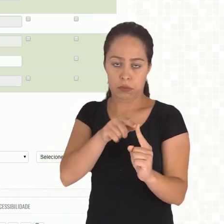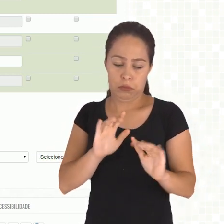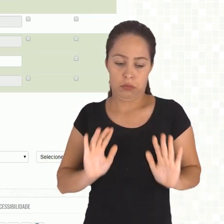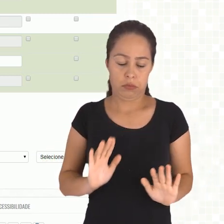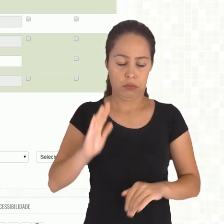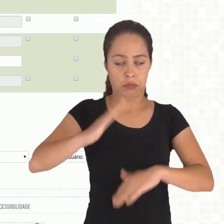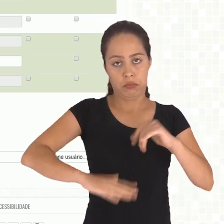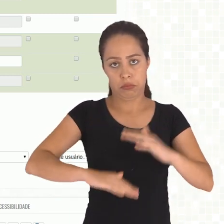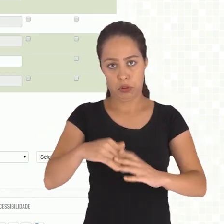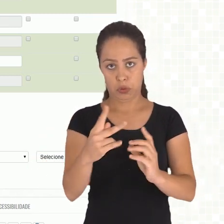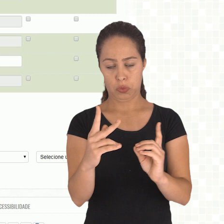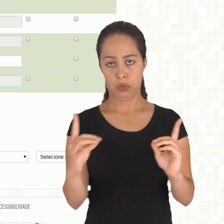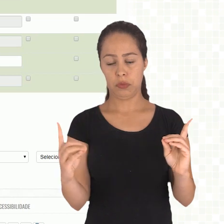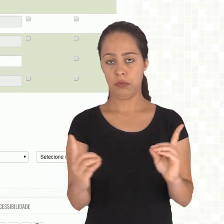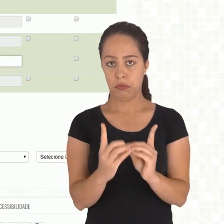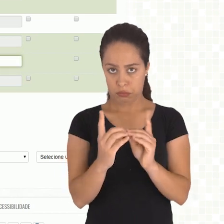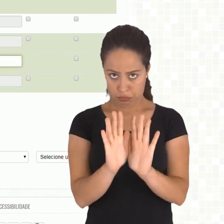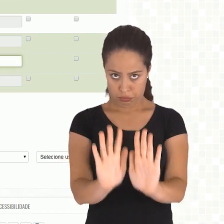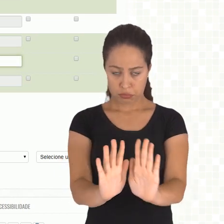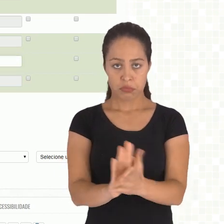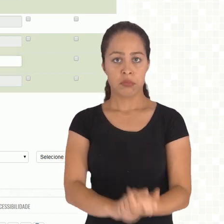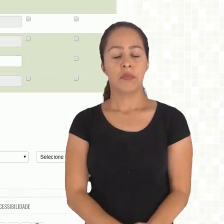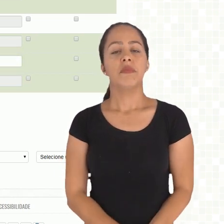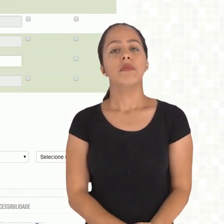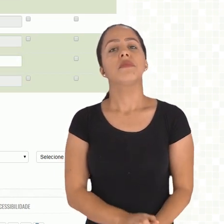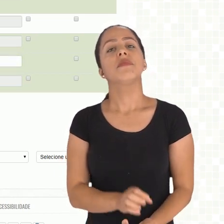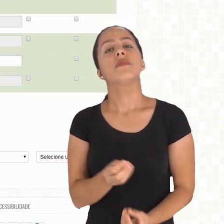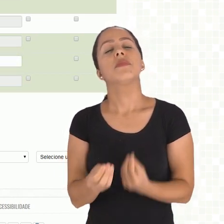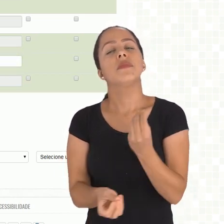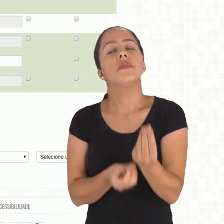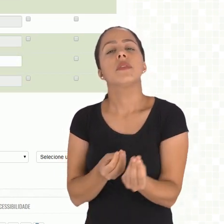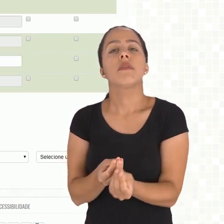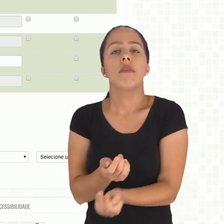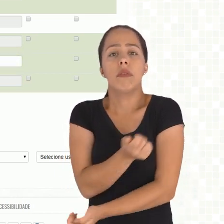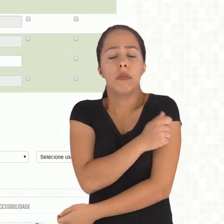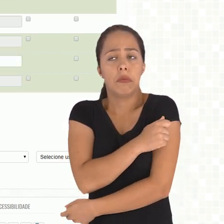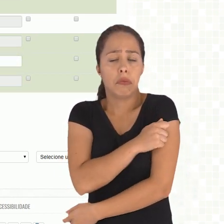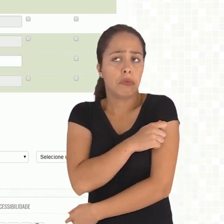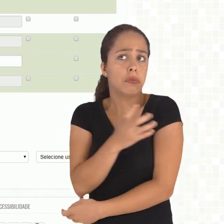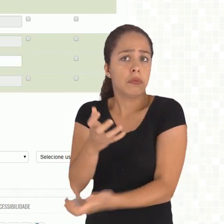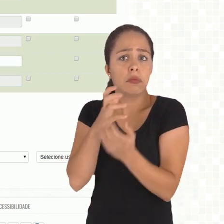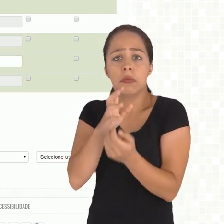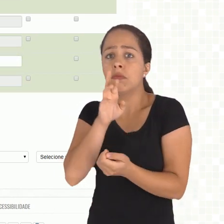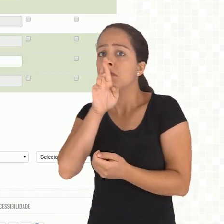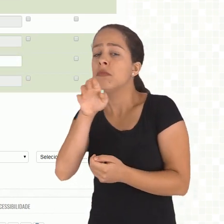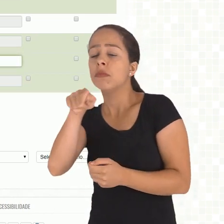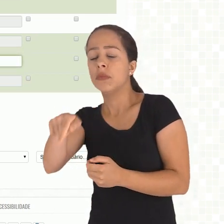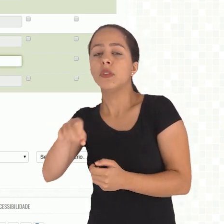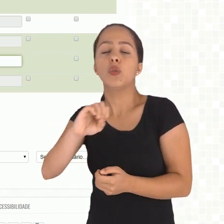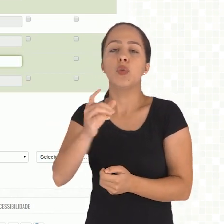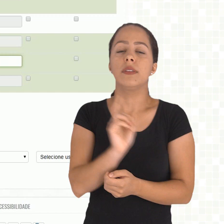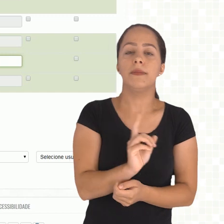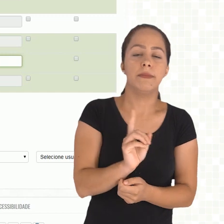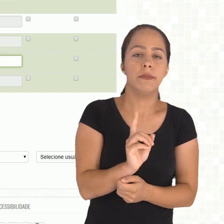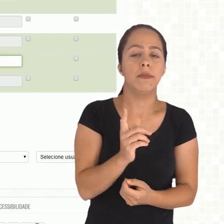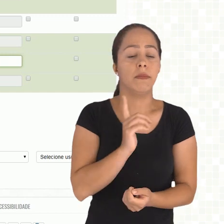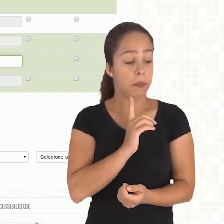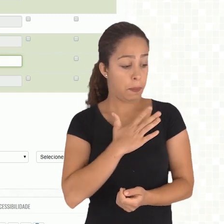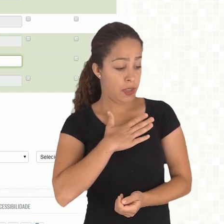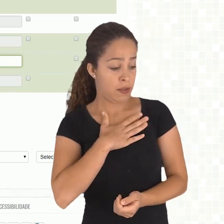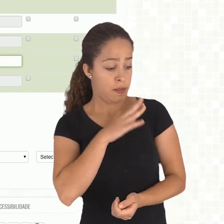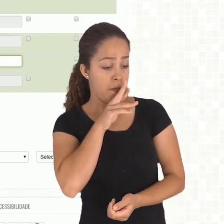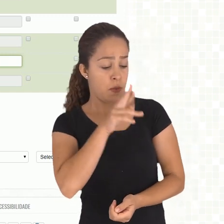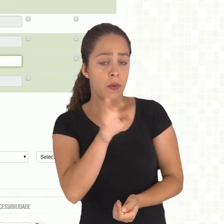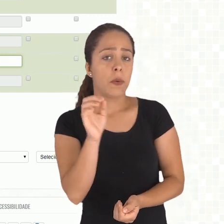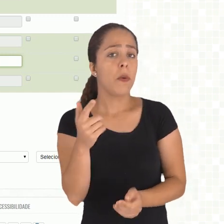inserir a nota aqui o comentário aqui então você vê que a nota de 0 a 10 e vai dar nota para a contribuição daquele aluno inserido o seu